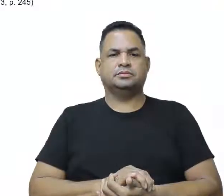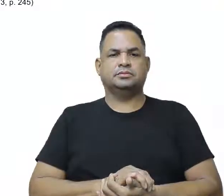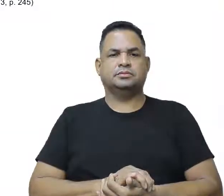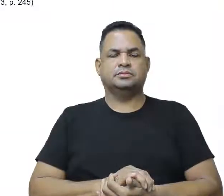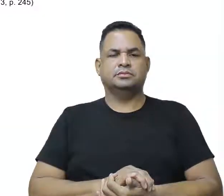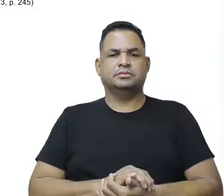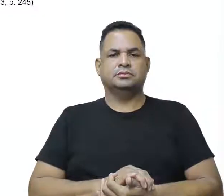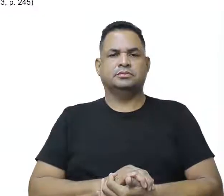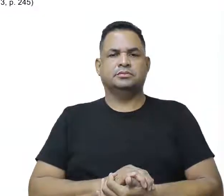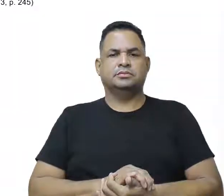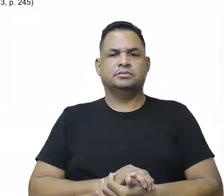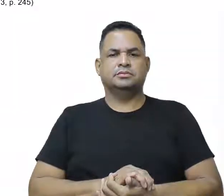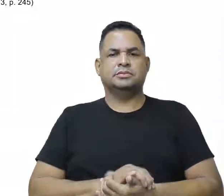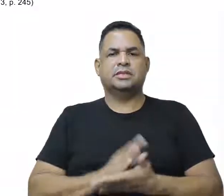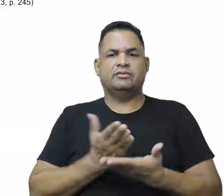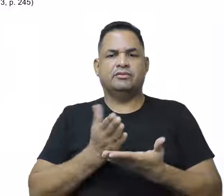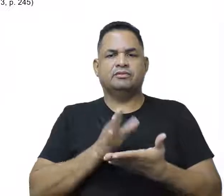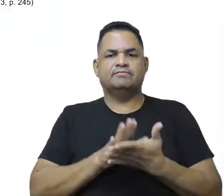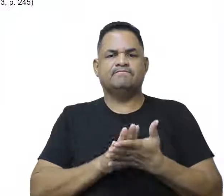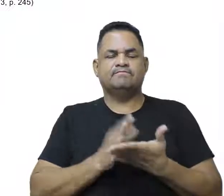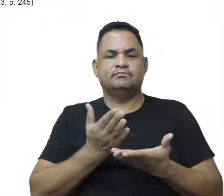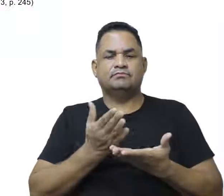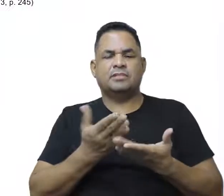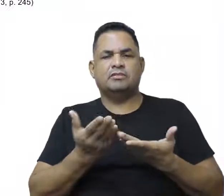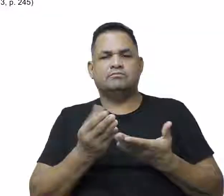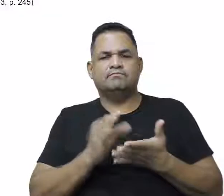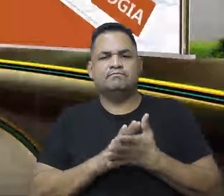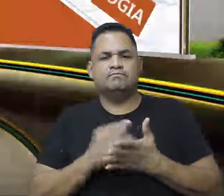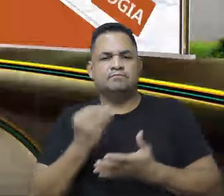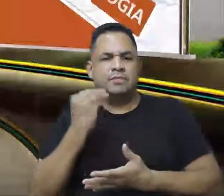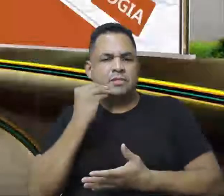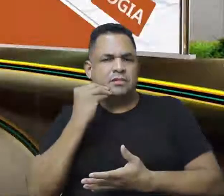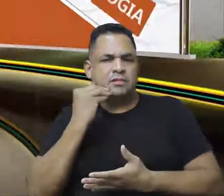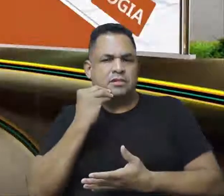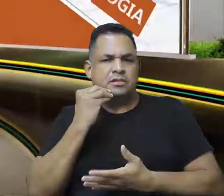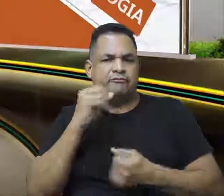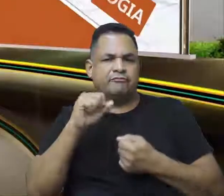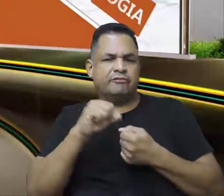a gente vai fazer um recorte, né? Nós vamos tentar fazer um recorte, aluno,